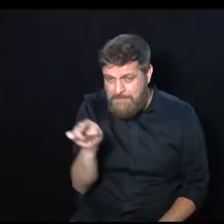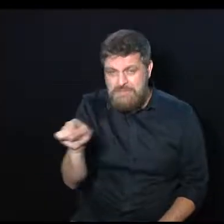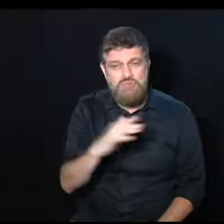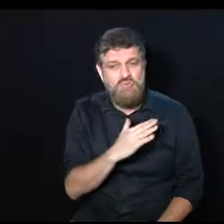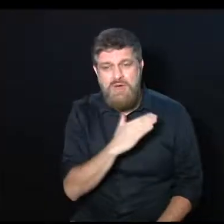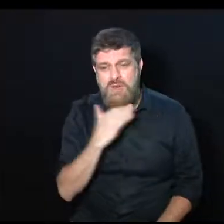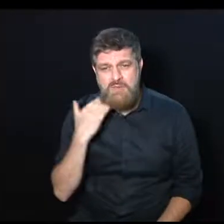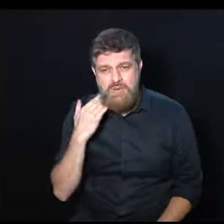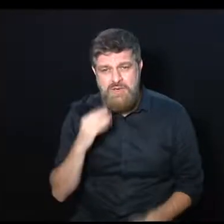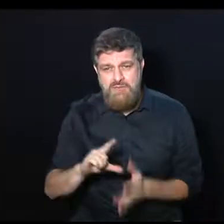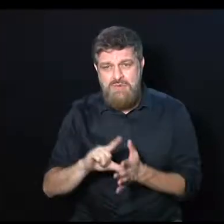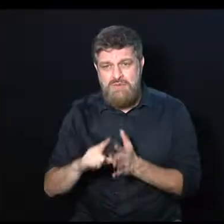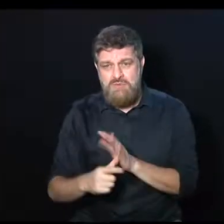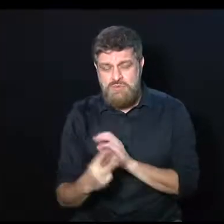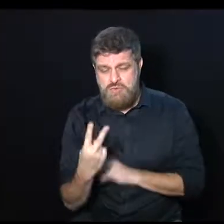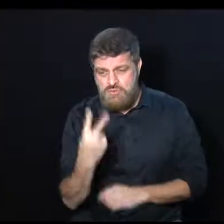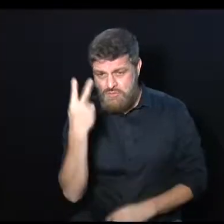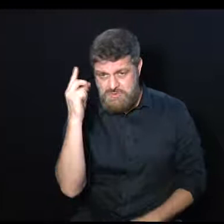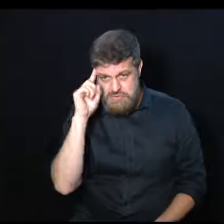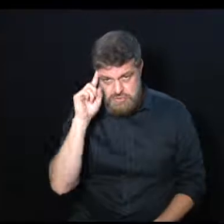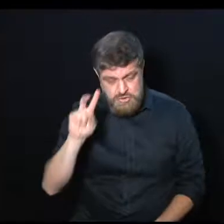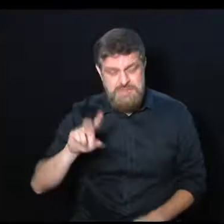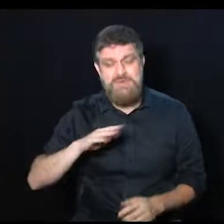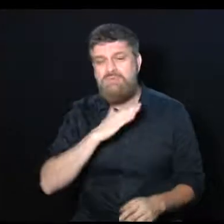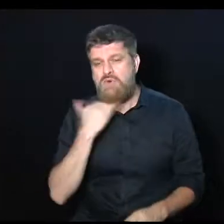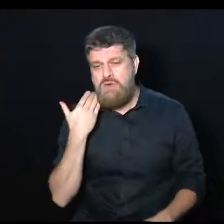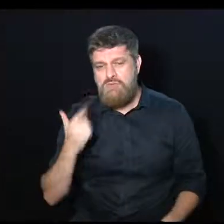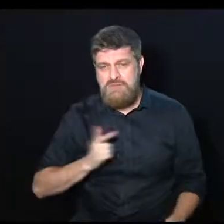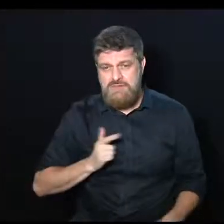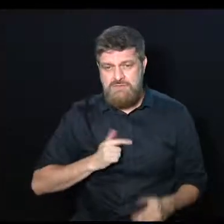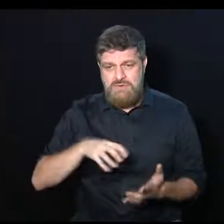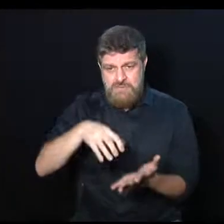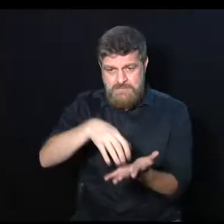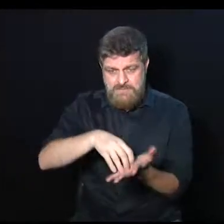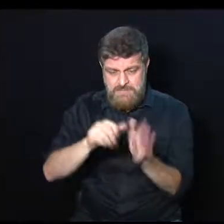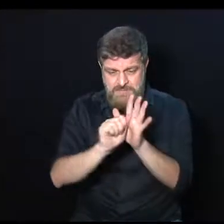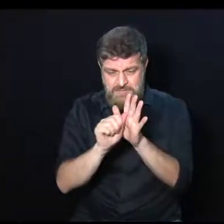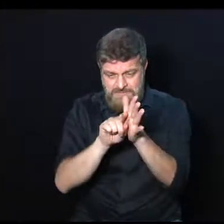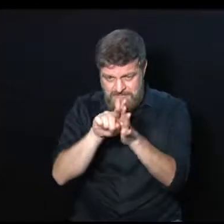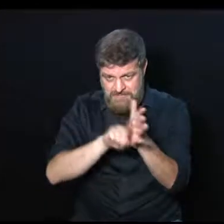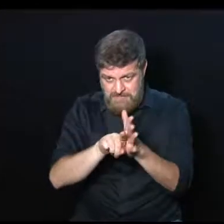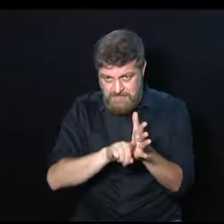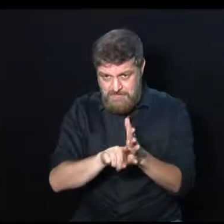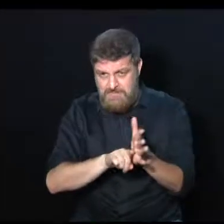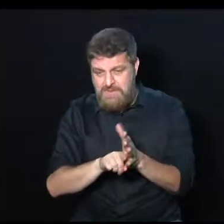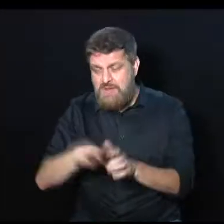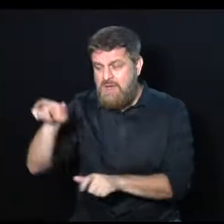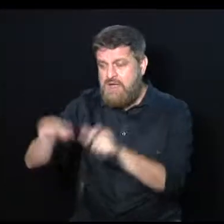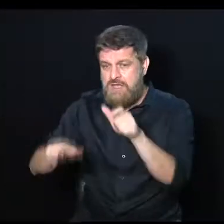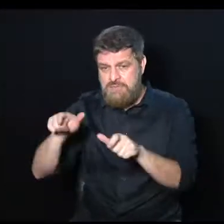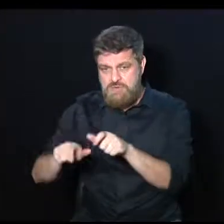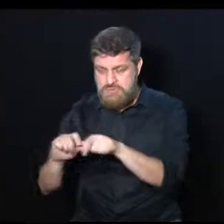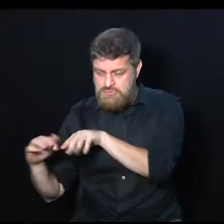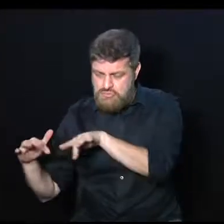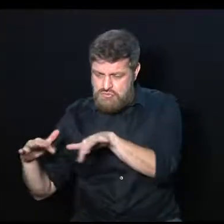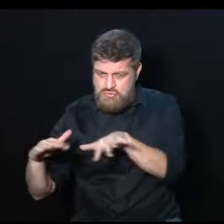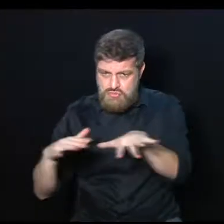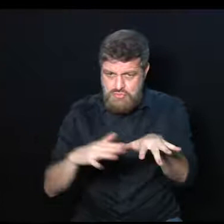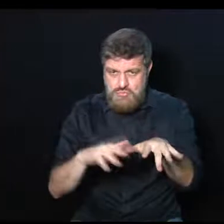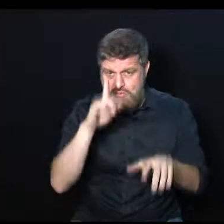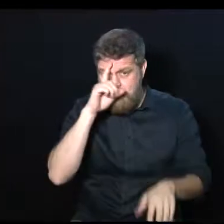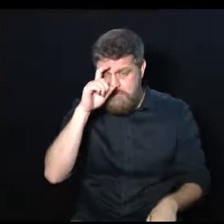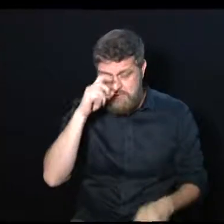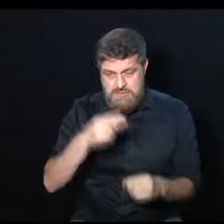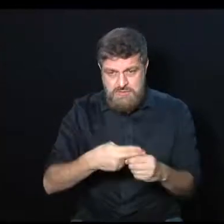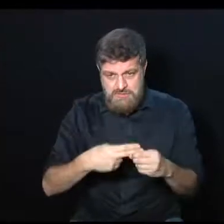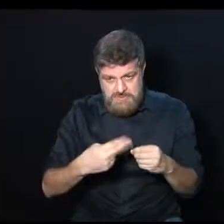de 48 horas depois. Então, houve uma ação integrada do centro, que foi rapidamente notificado, os pacientes foram transferidos para a UTI da Unicamp, alguns